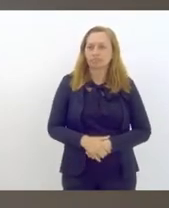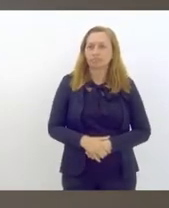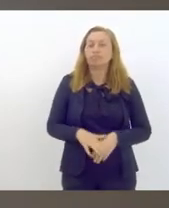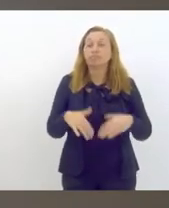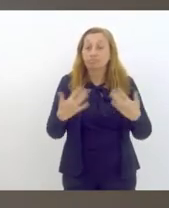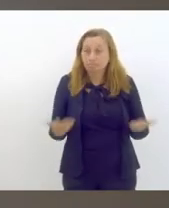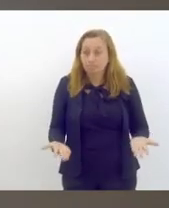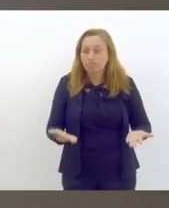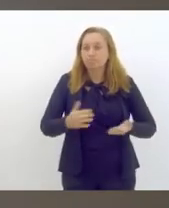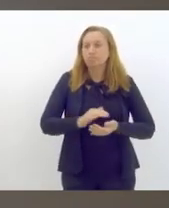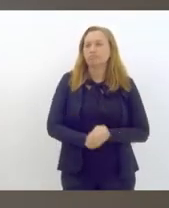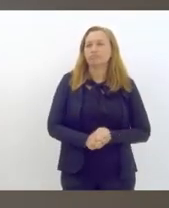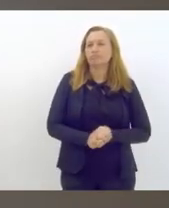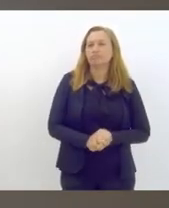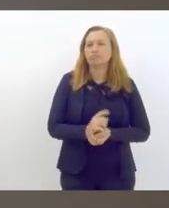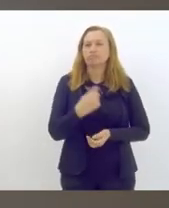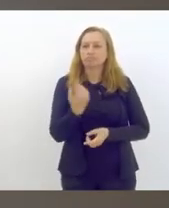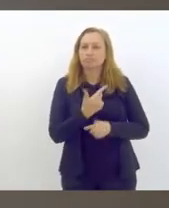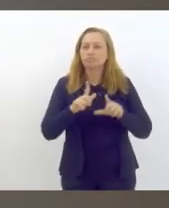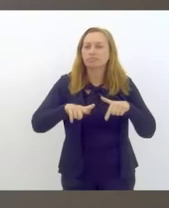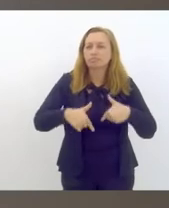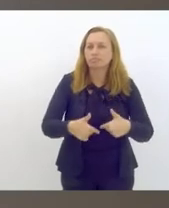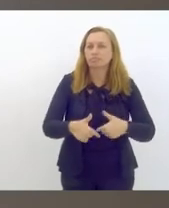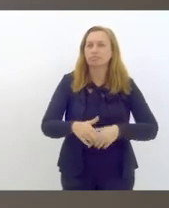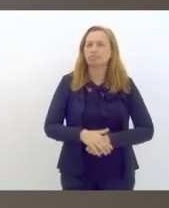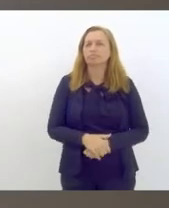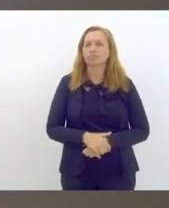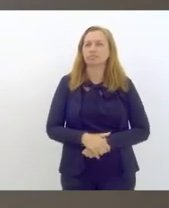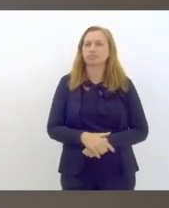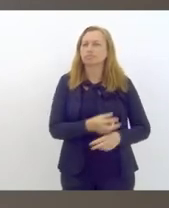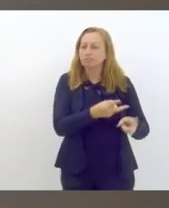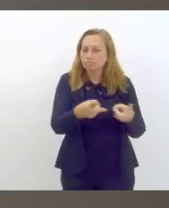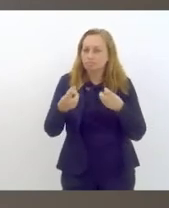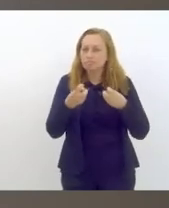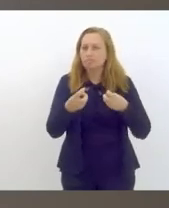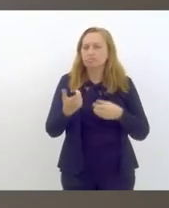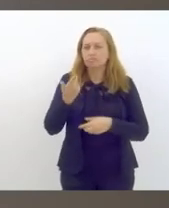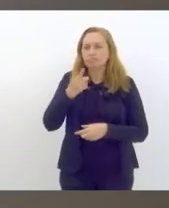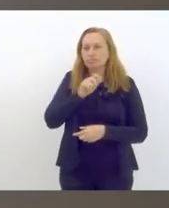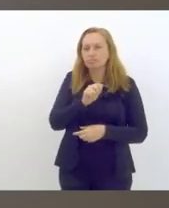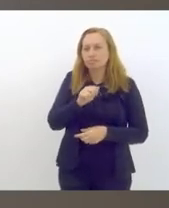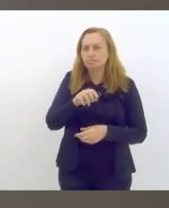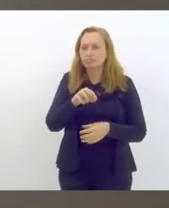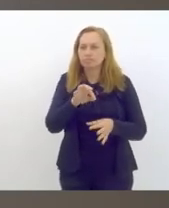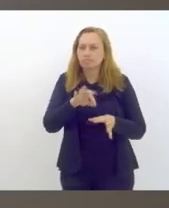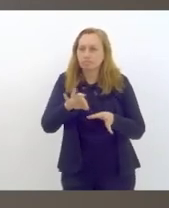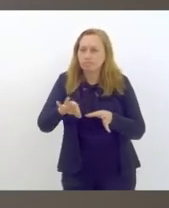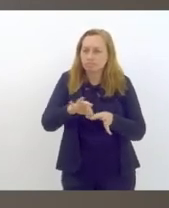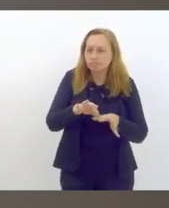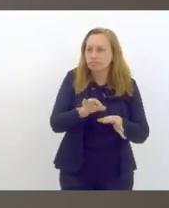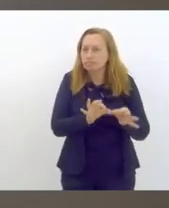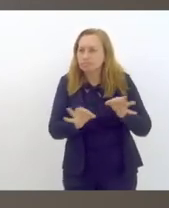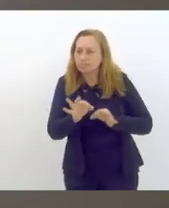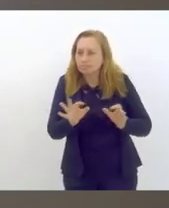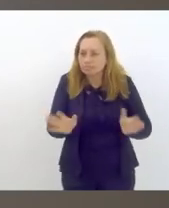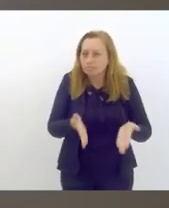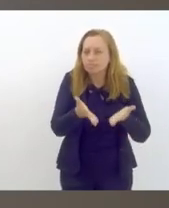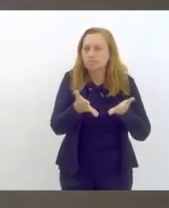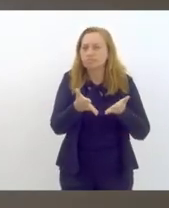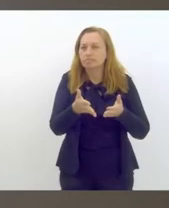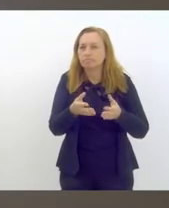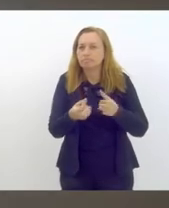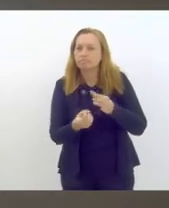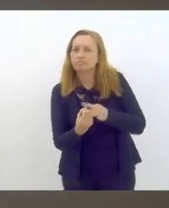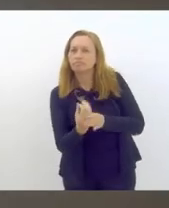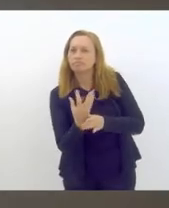Então, nas nossas ações, né, a gente tem percebido que a gente consegue capilarizar bastante algumas iniciativas, como as